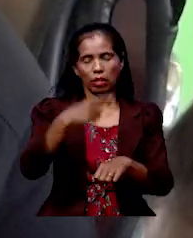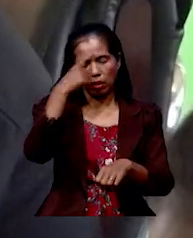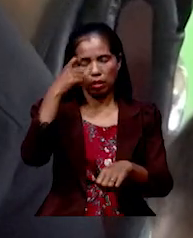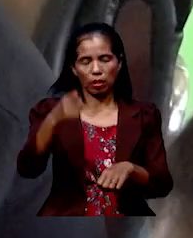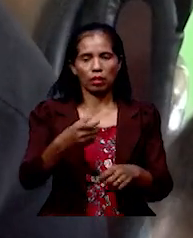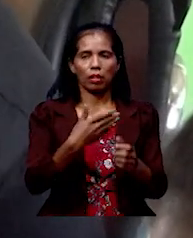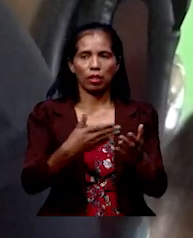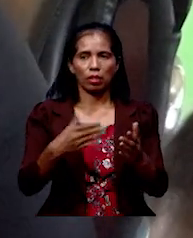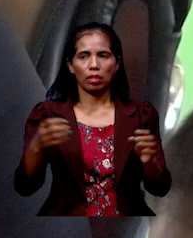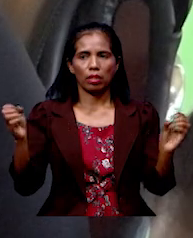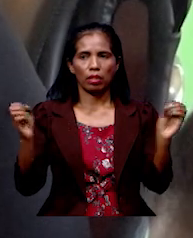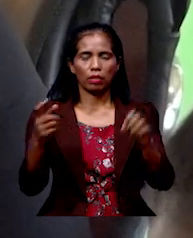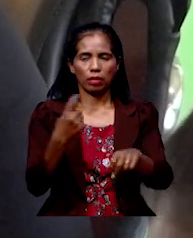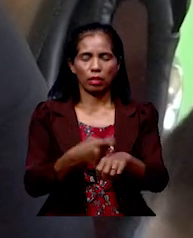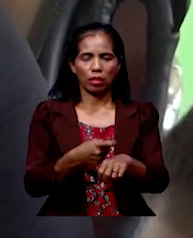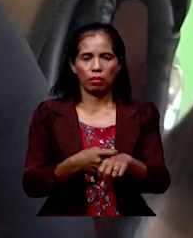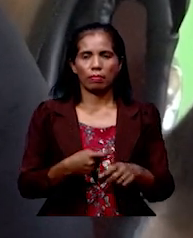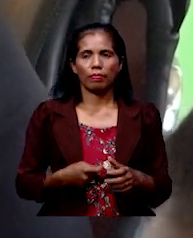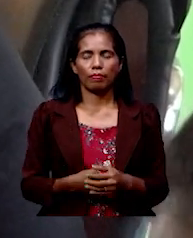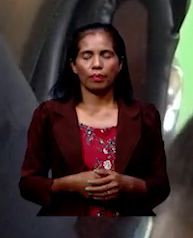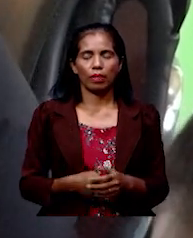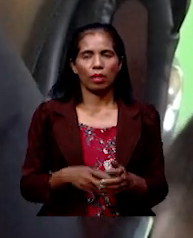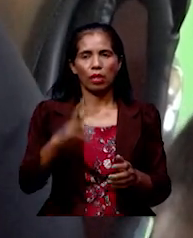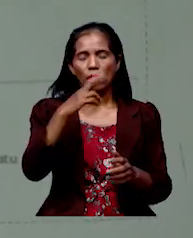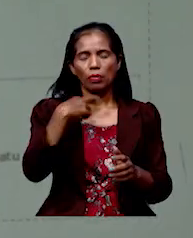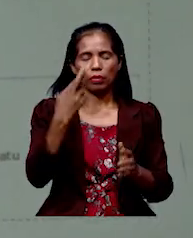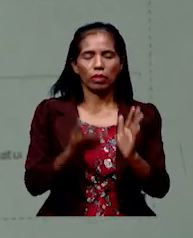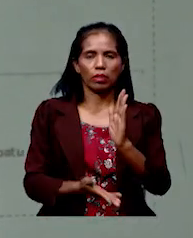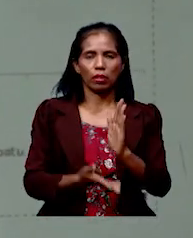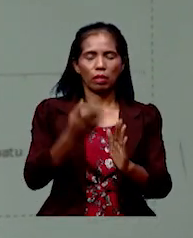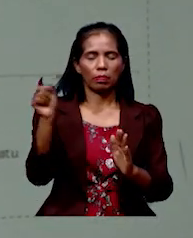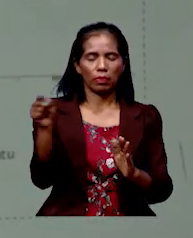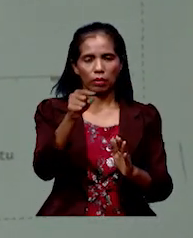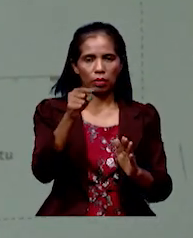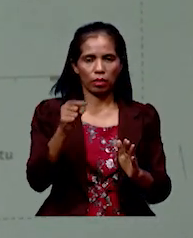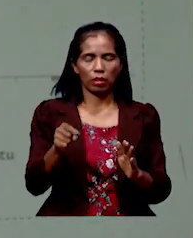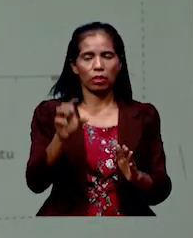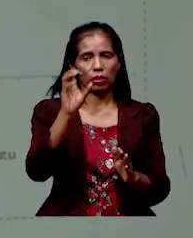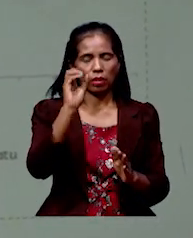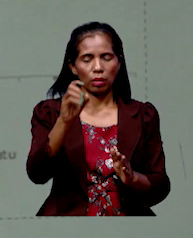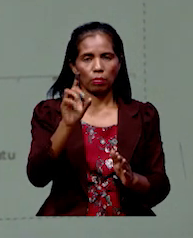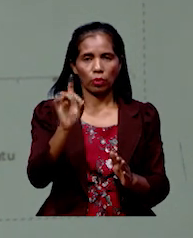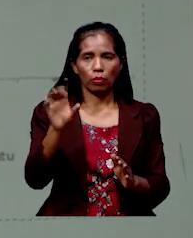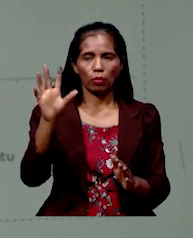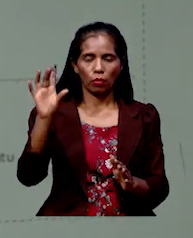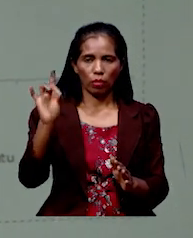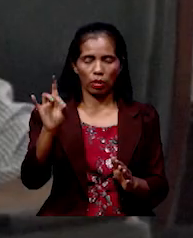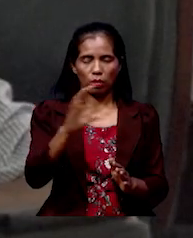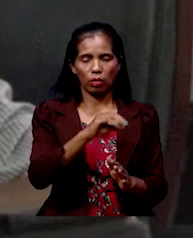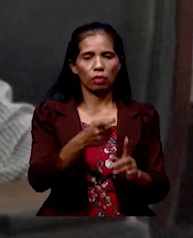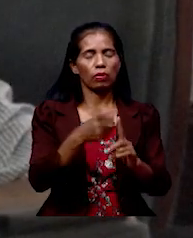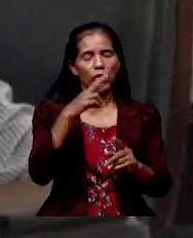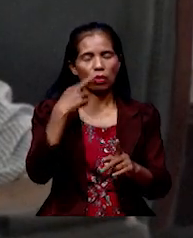produto refere la osnia tempo. Fos saiba por cento zero ponto valo, afeta husi preço fos importação